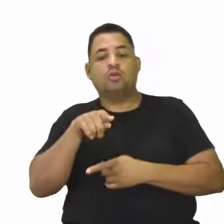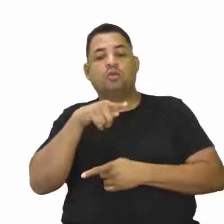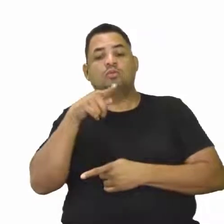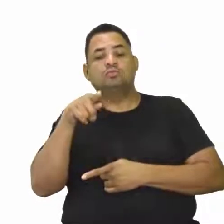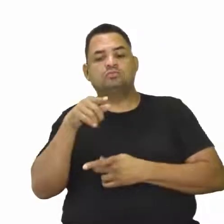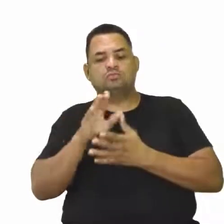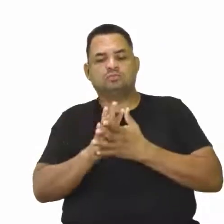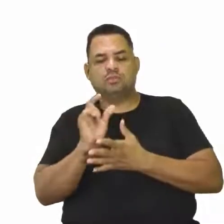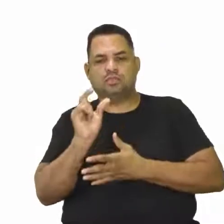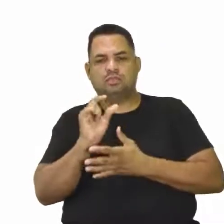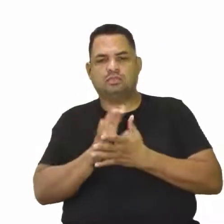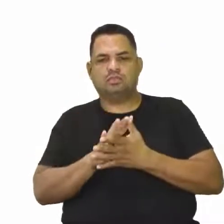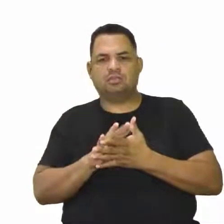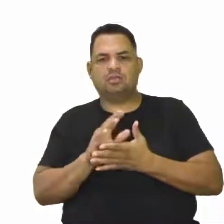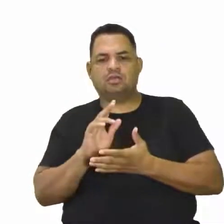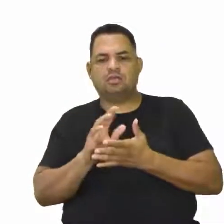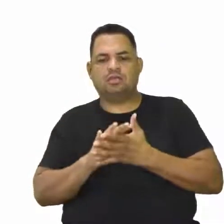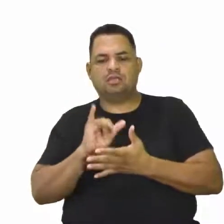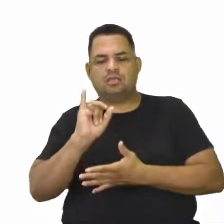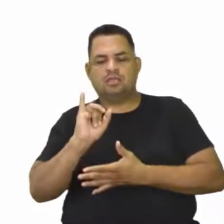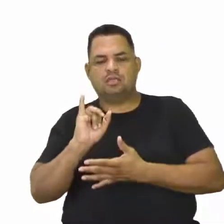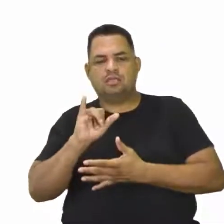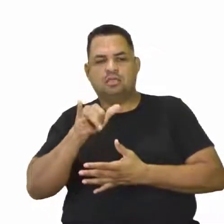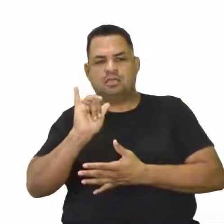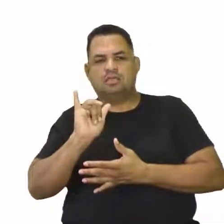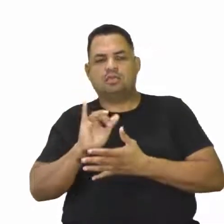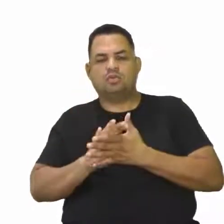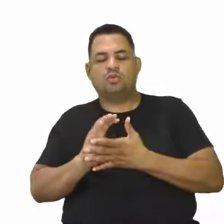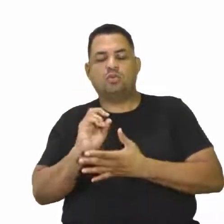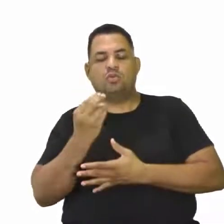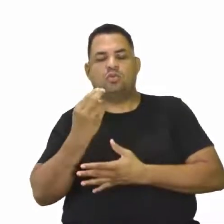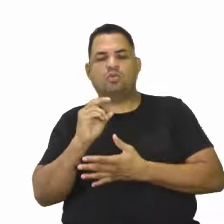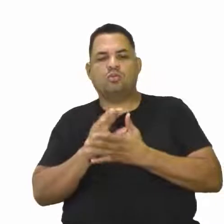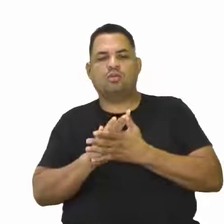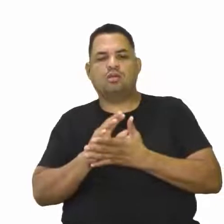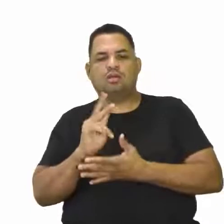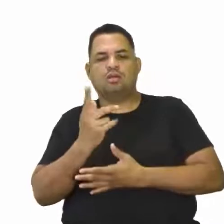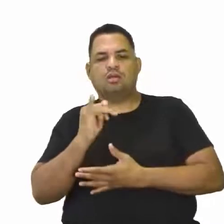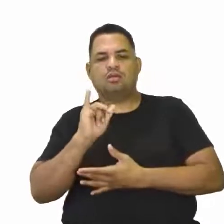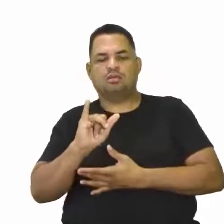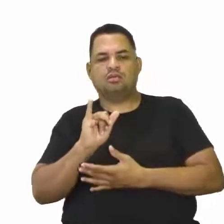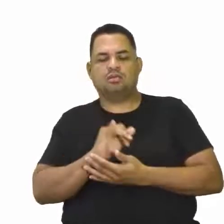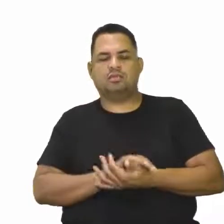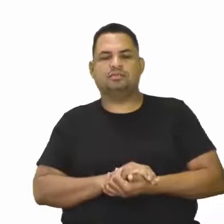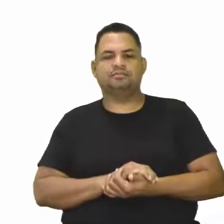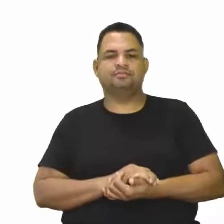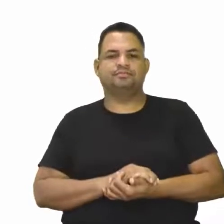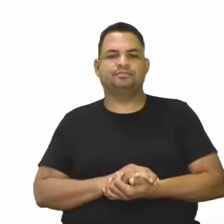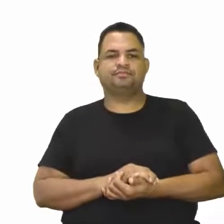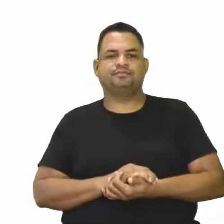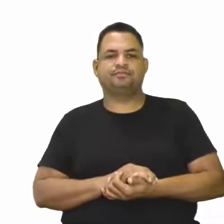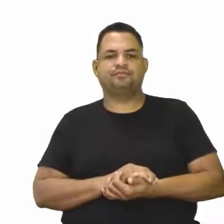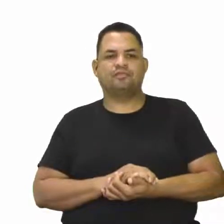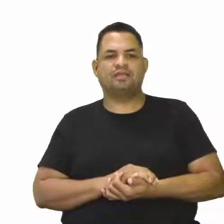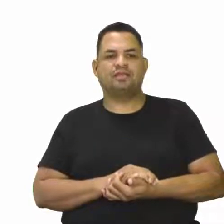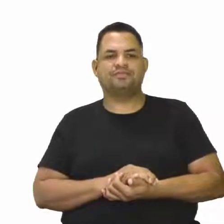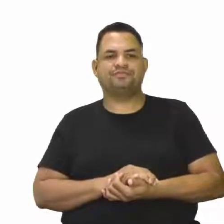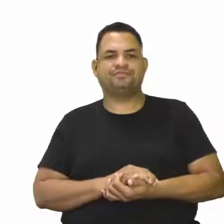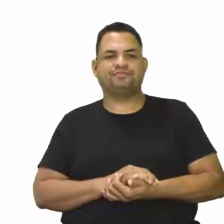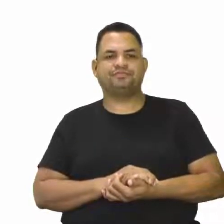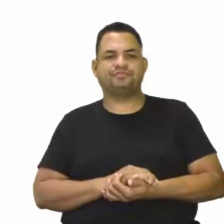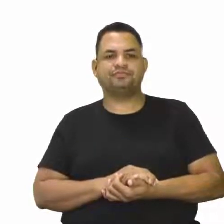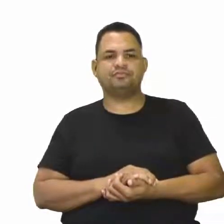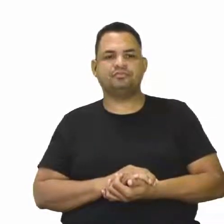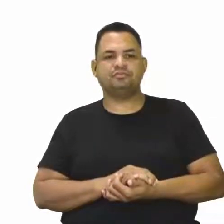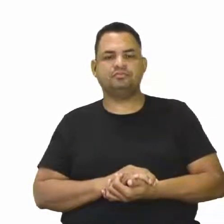i ou hi. Em outros casos, você usa o y mesmo, tá bom? As disyuntivas